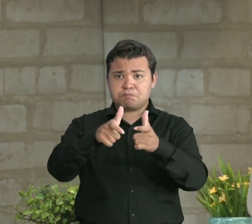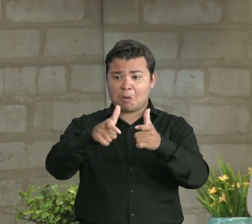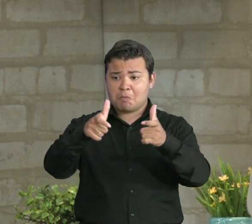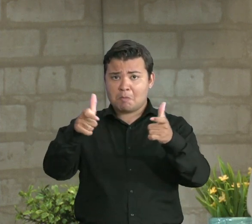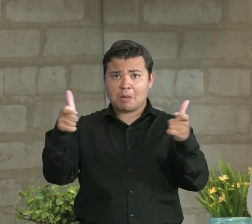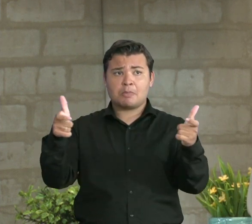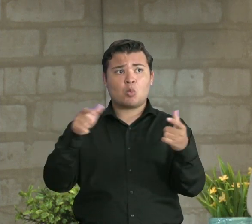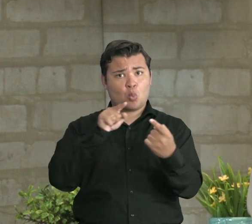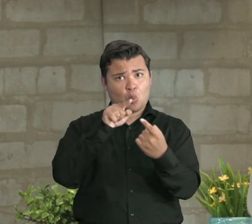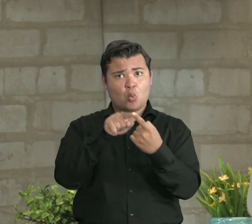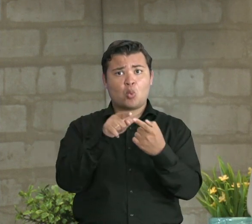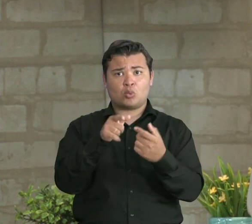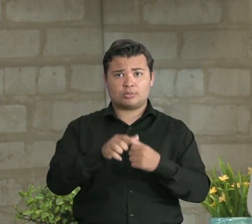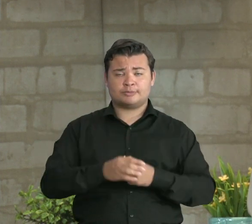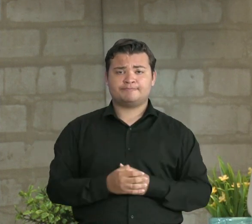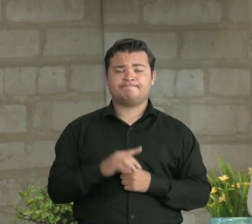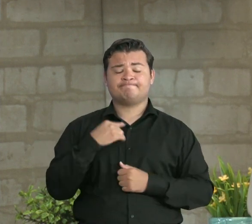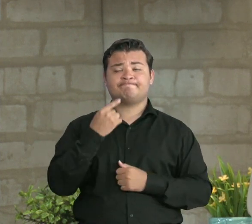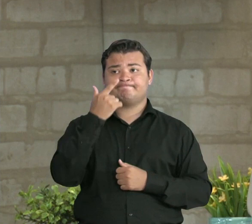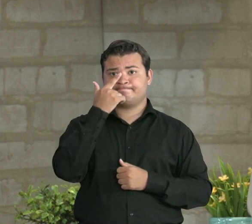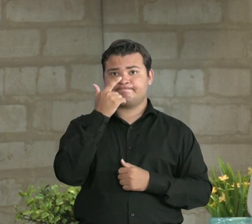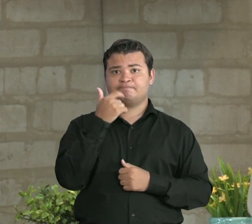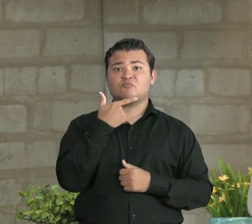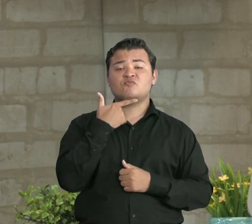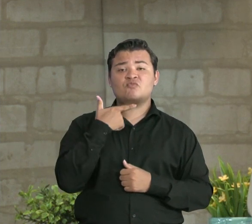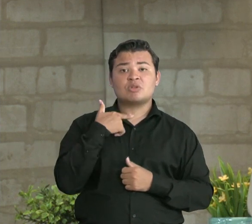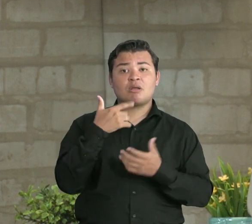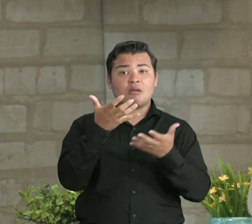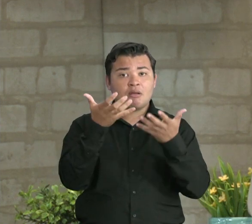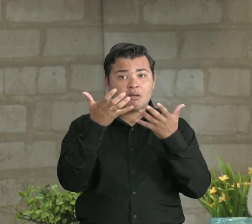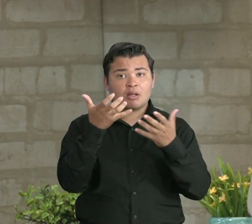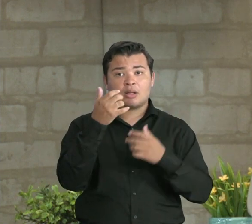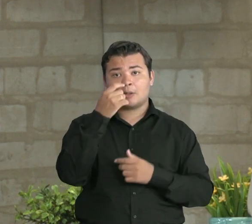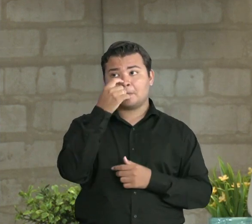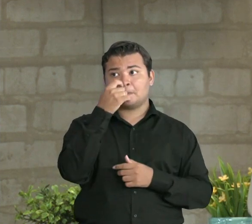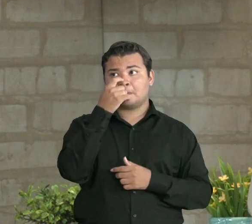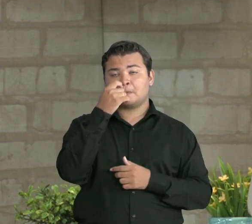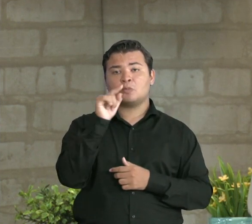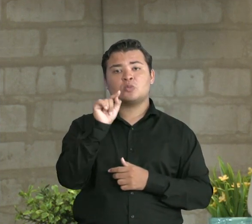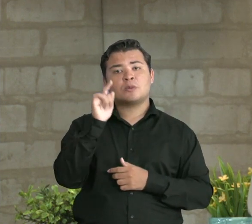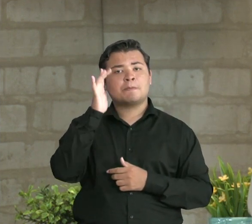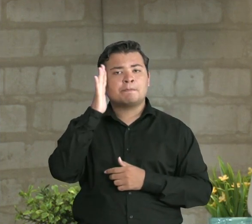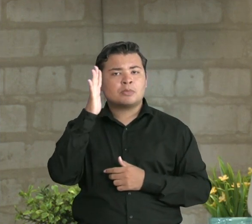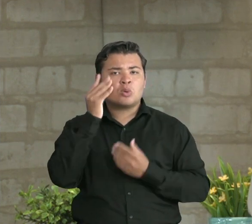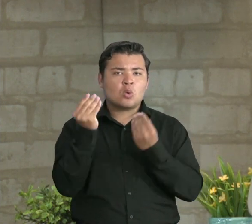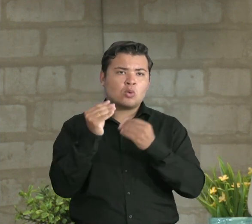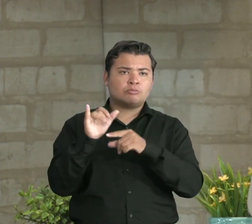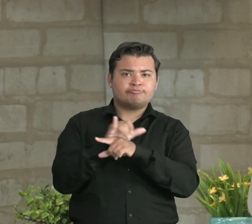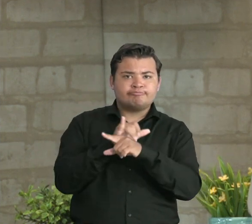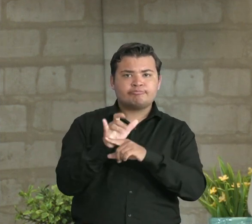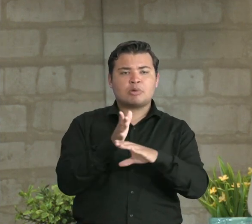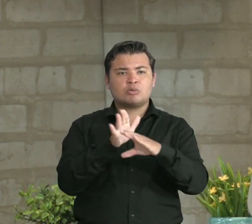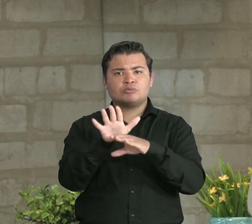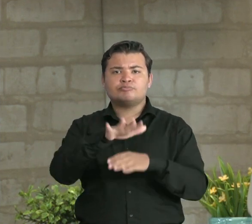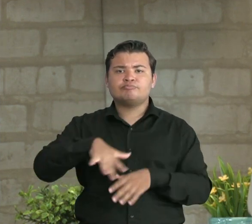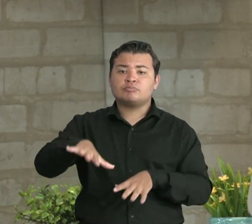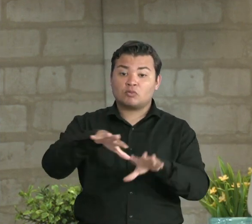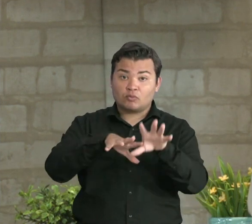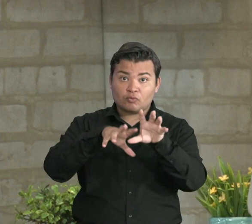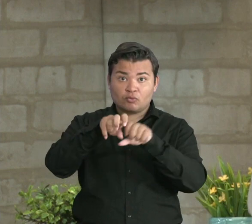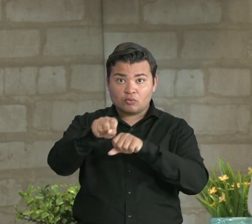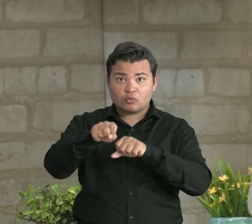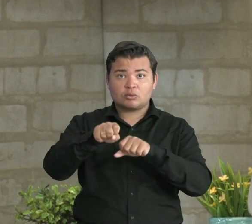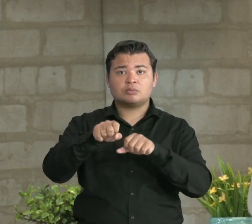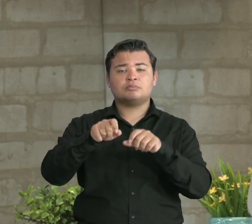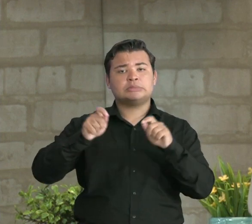Acho que a nossa ambição é essa, é pensar muito uma formação coletiva que vá